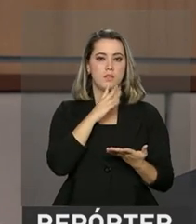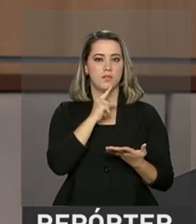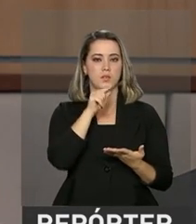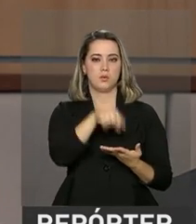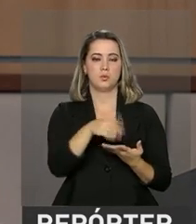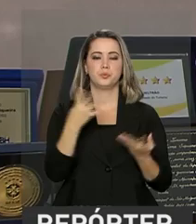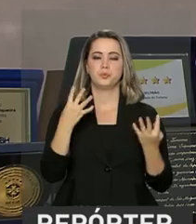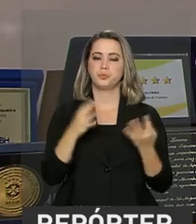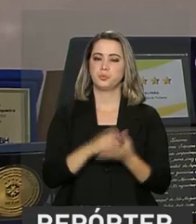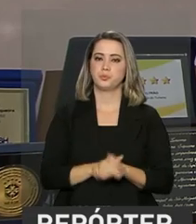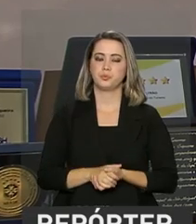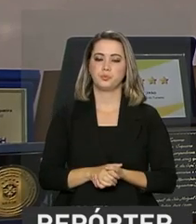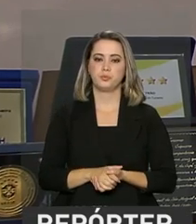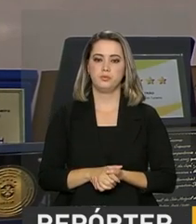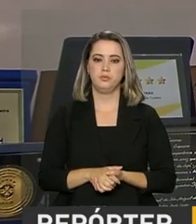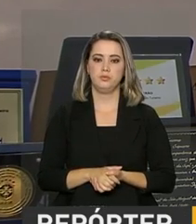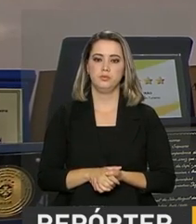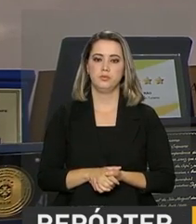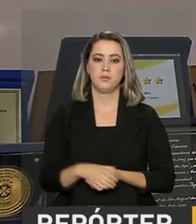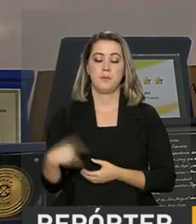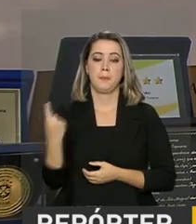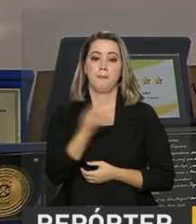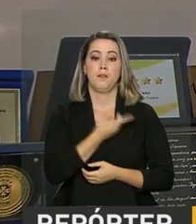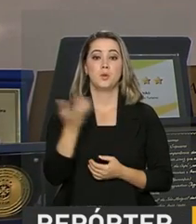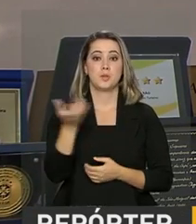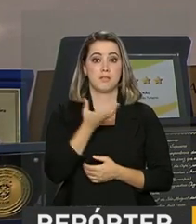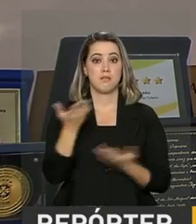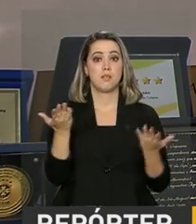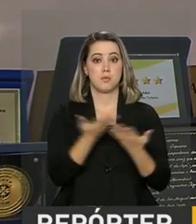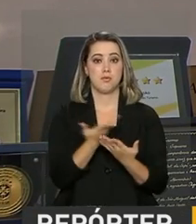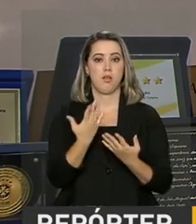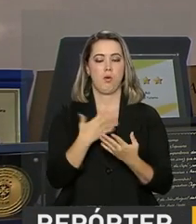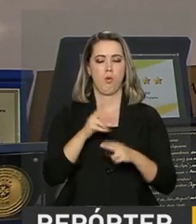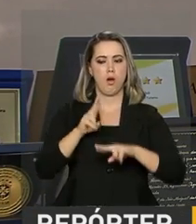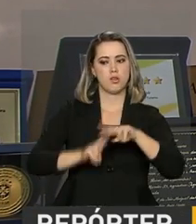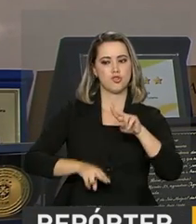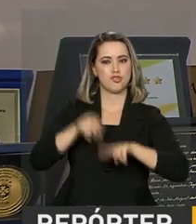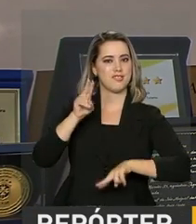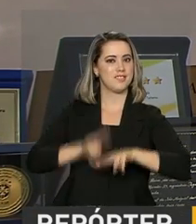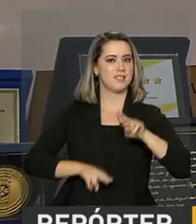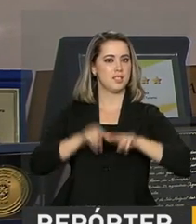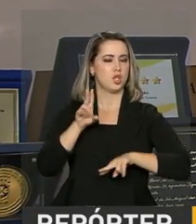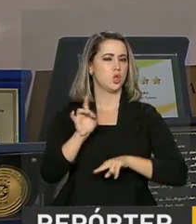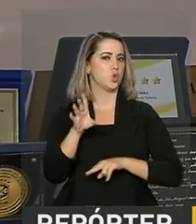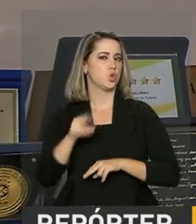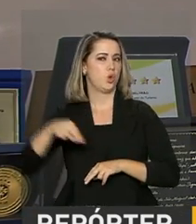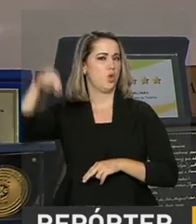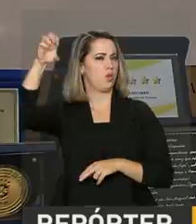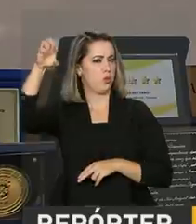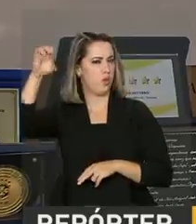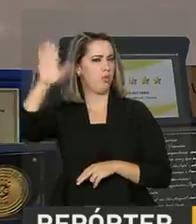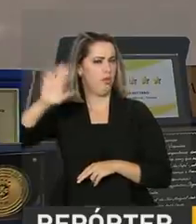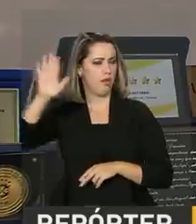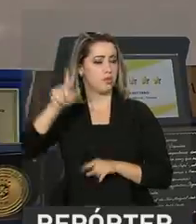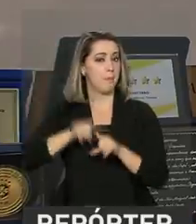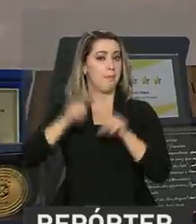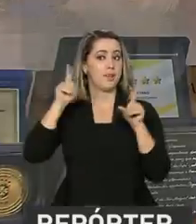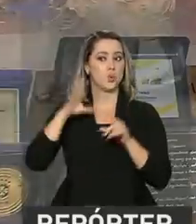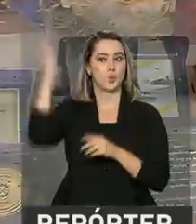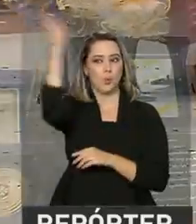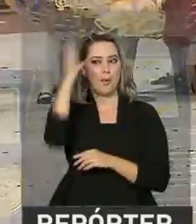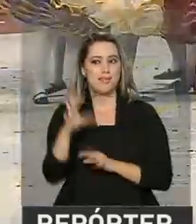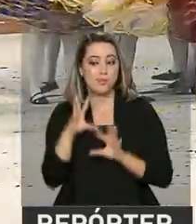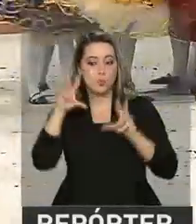turismo doméstico. Nós resolvemos fazer com que o São João fosse tratado não como São João do Nordeste, mas como São João do Brasil, e